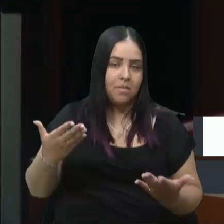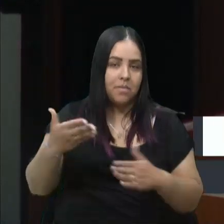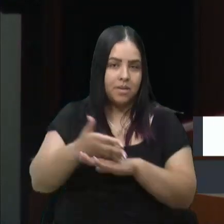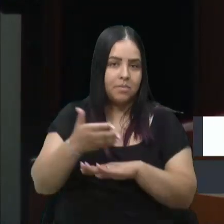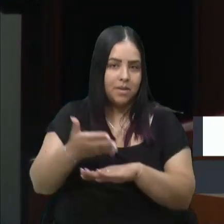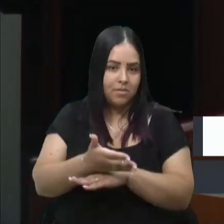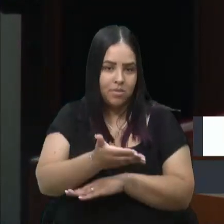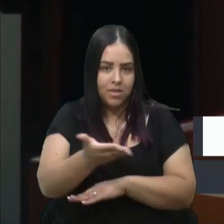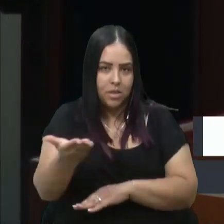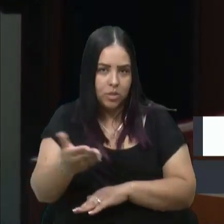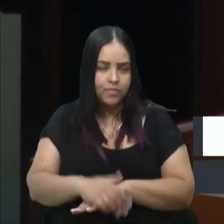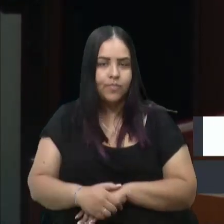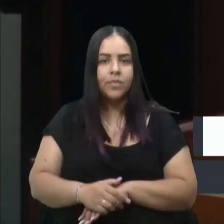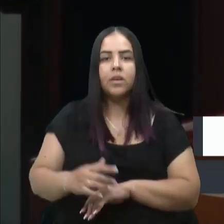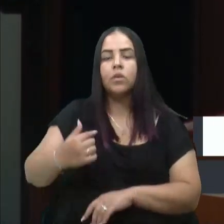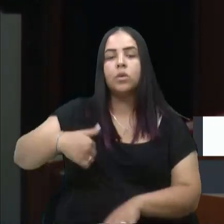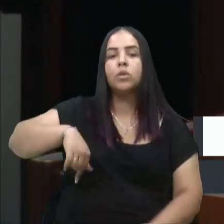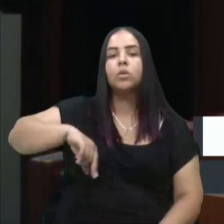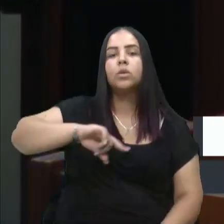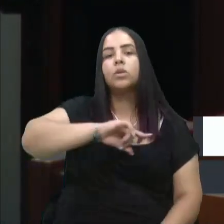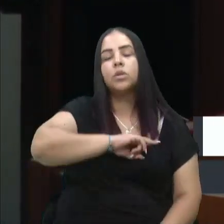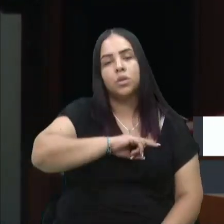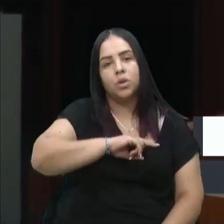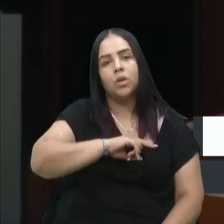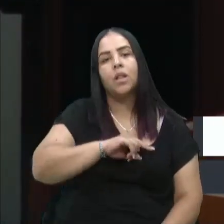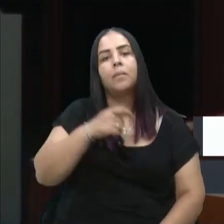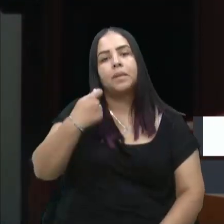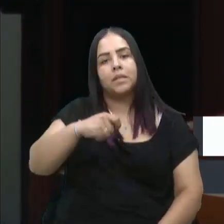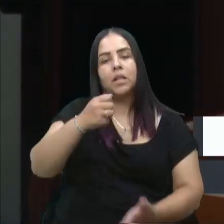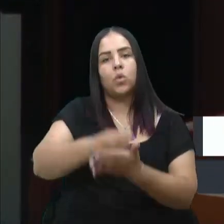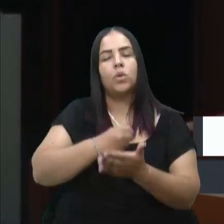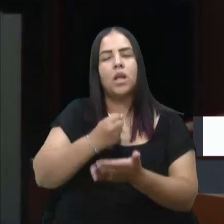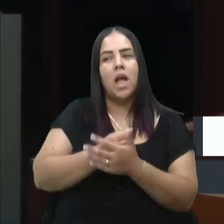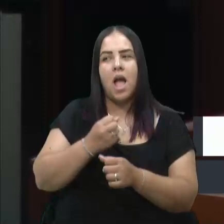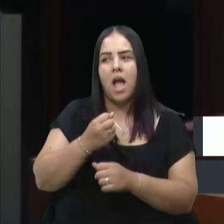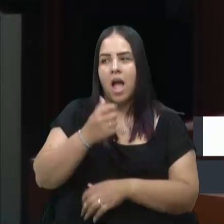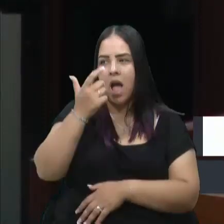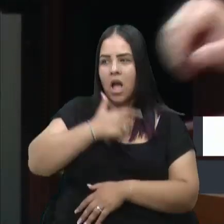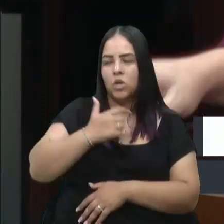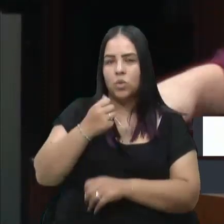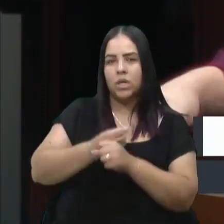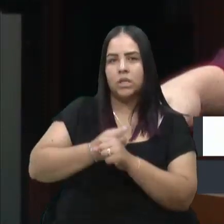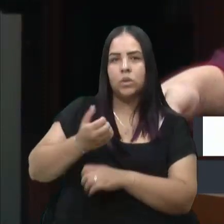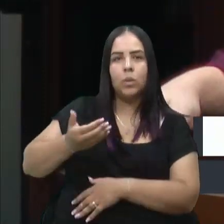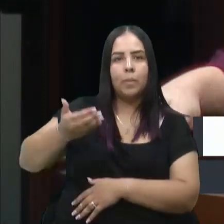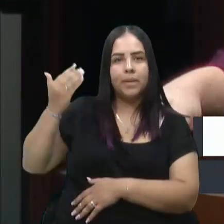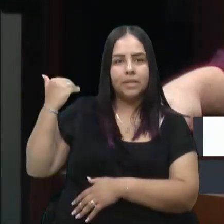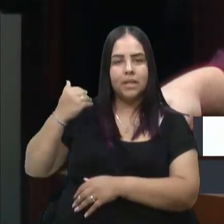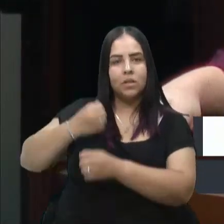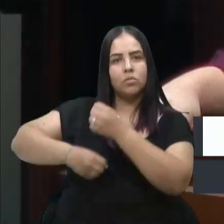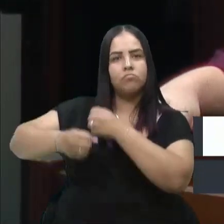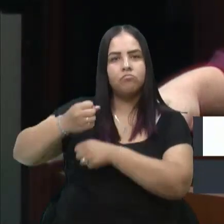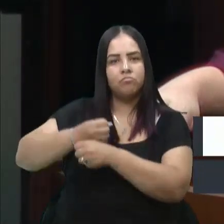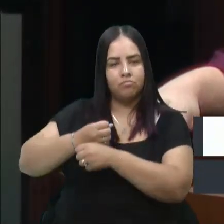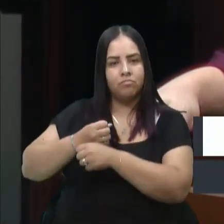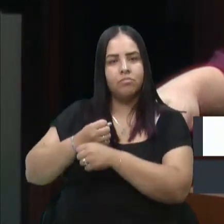gente tem que aqui defender, e lá atrás, no ano, acho que foi no ano passado, quando a gente votou uma moção